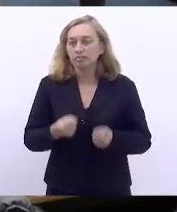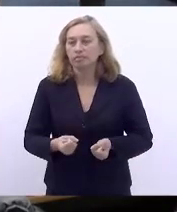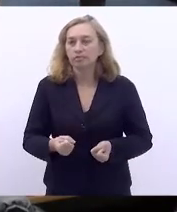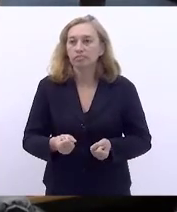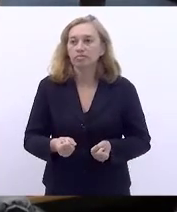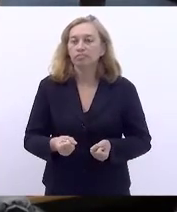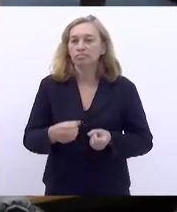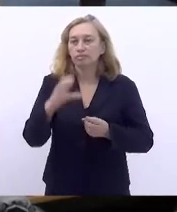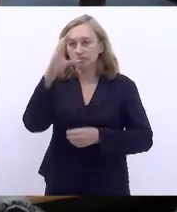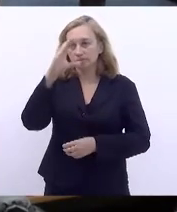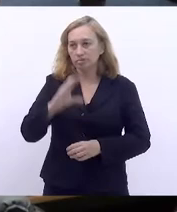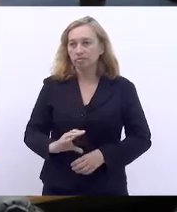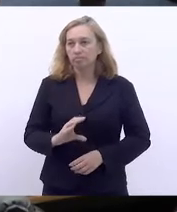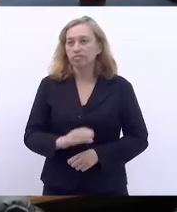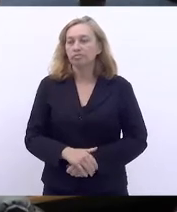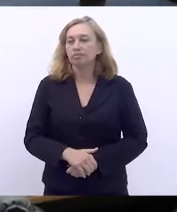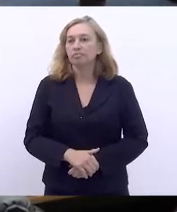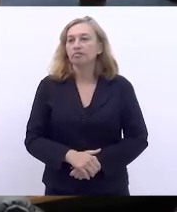Cidadania, deputada Dani.